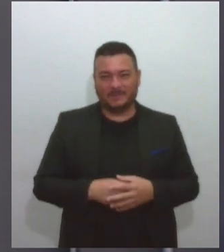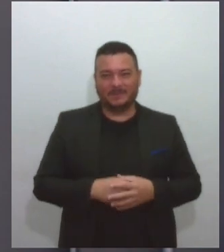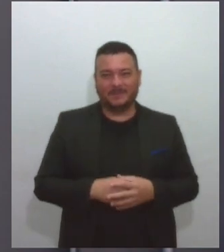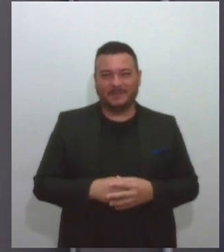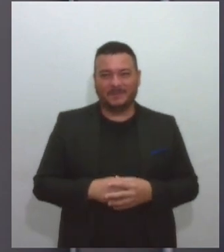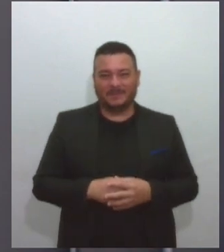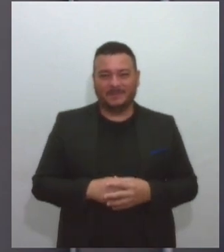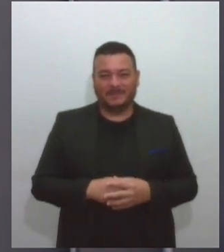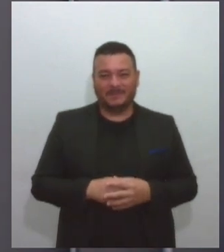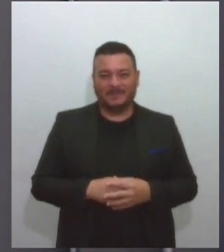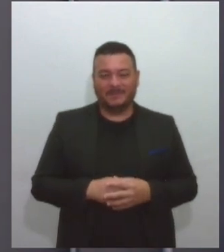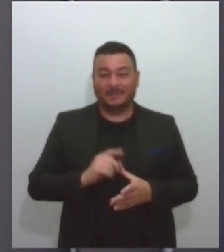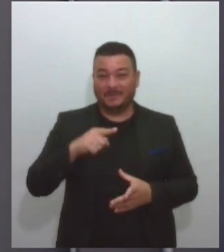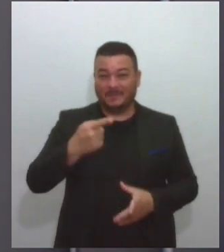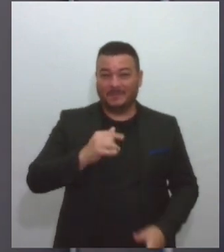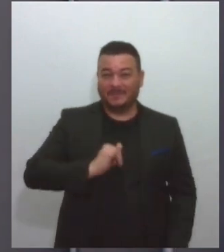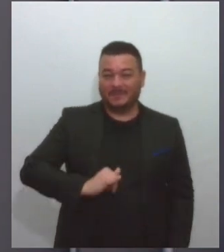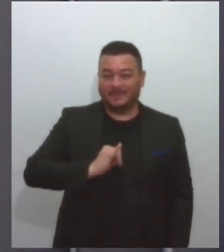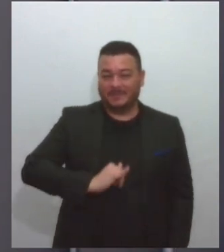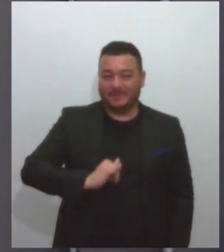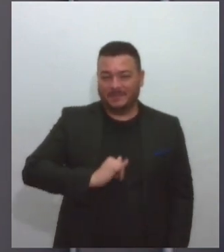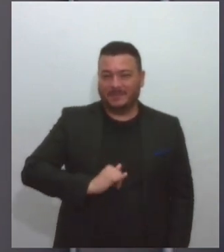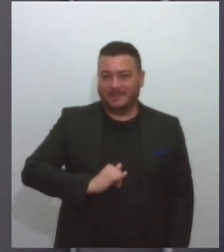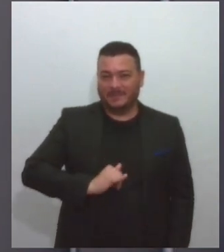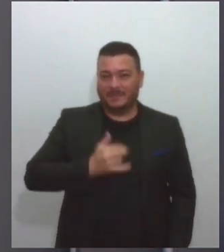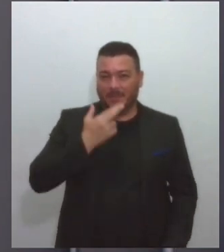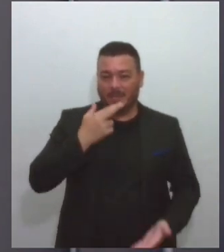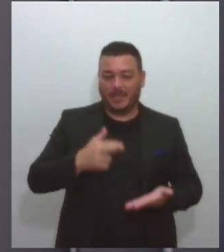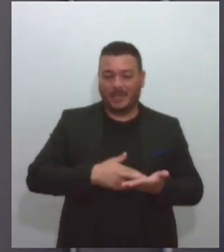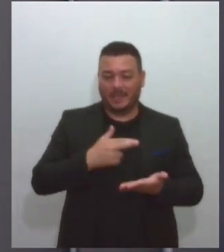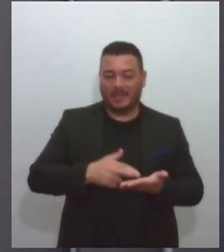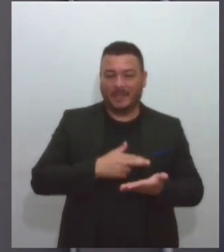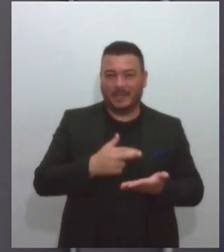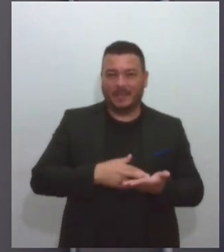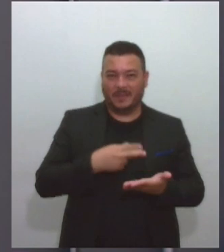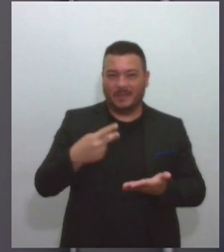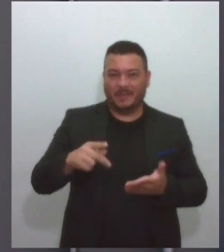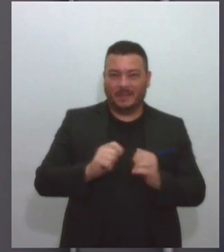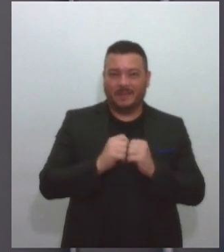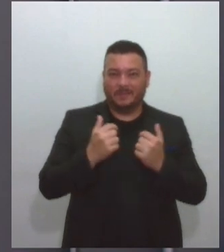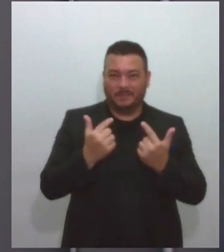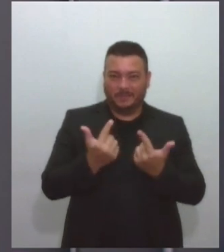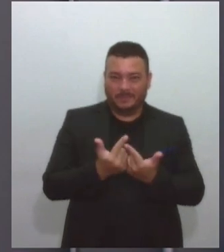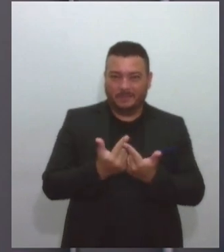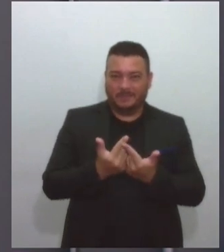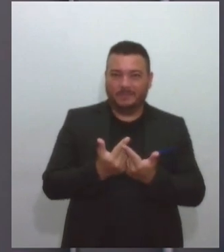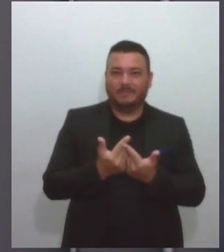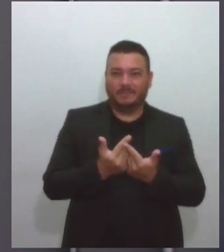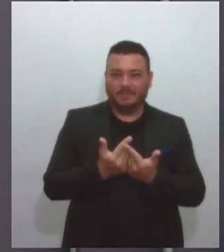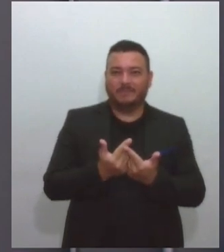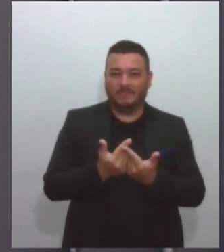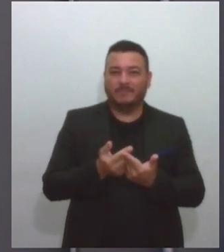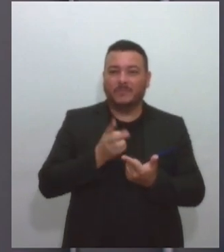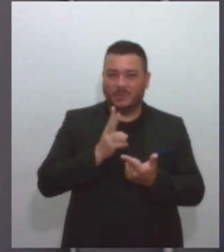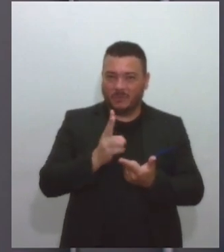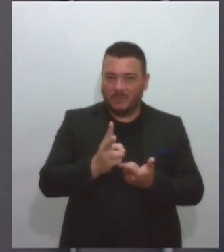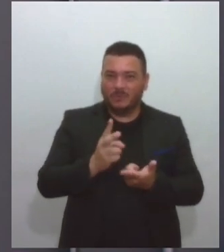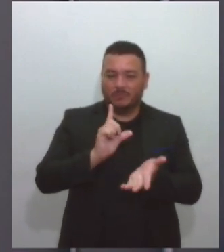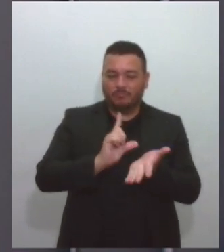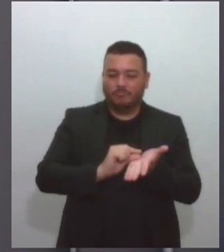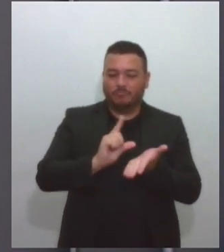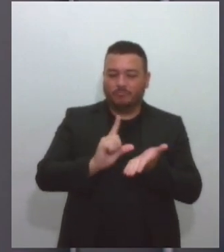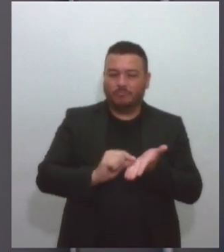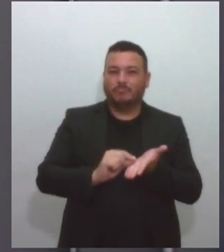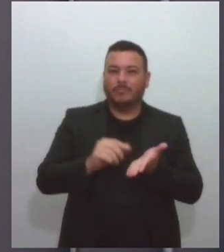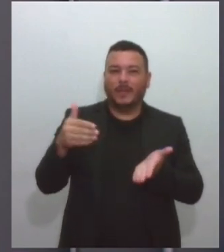A seguir, revista lançada pela Alese segue recebendo artigos até o dia 30